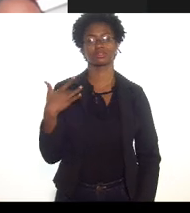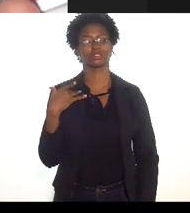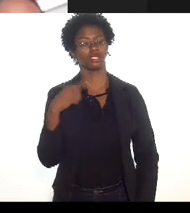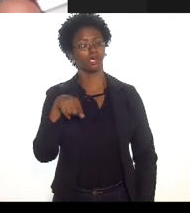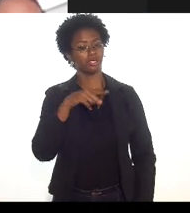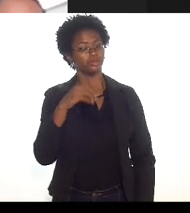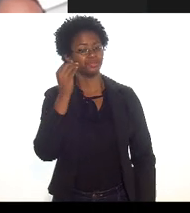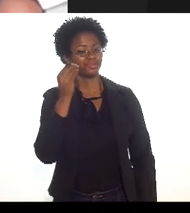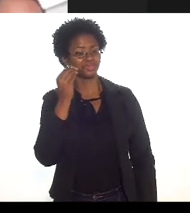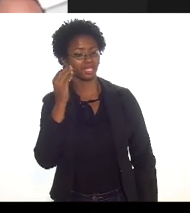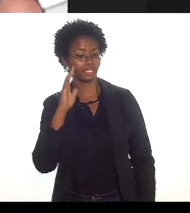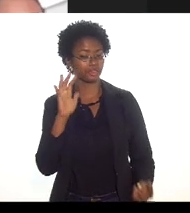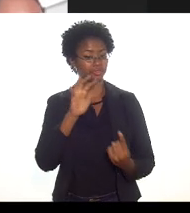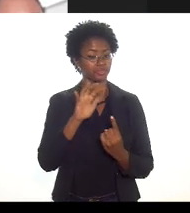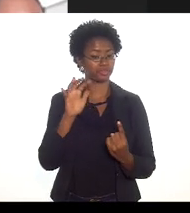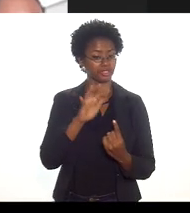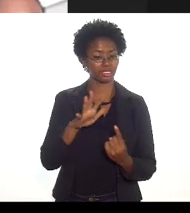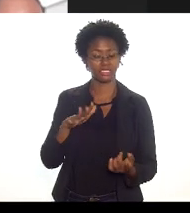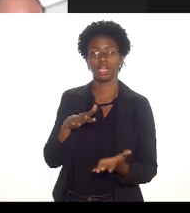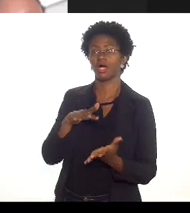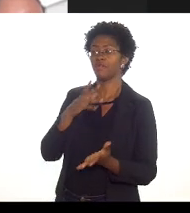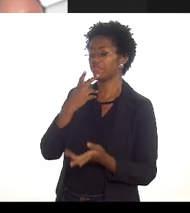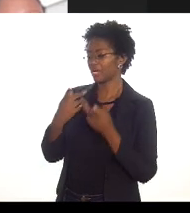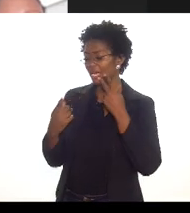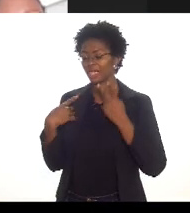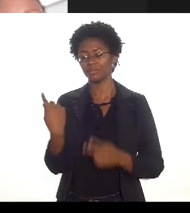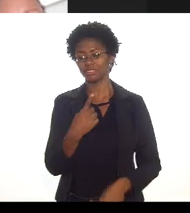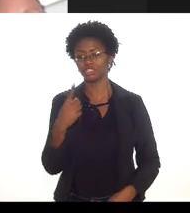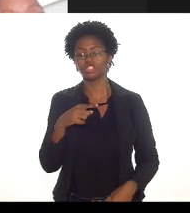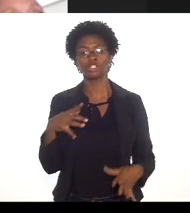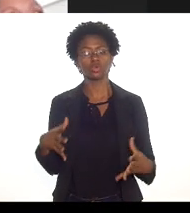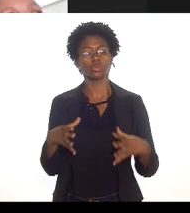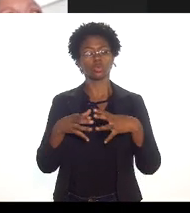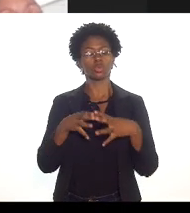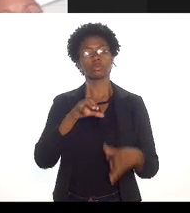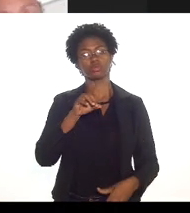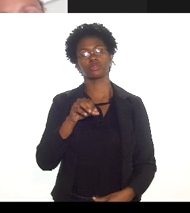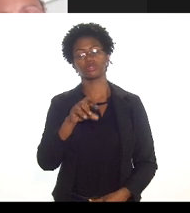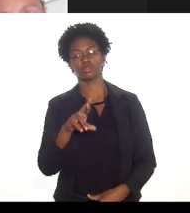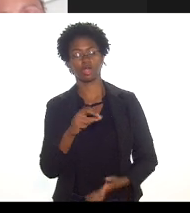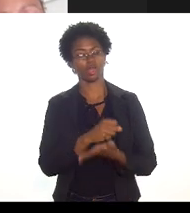nos convencer que a Reddor, que está fazendo a